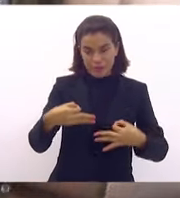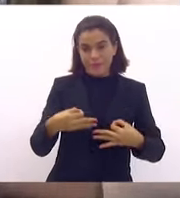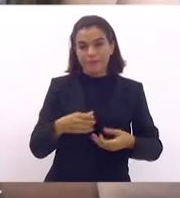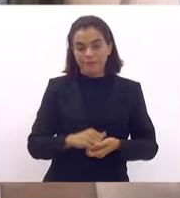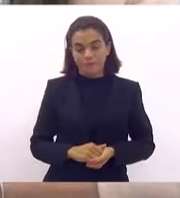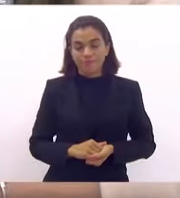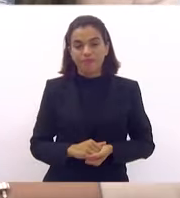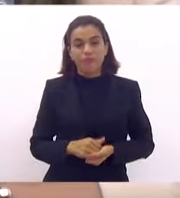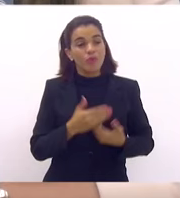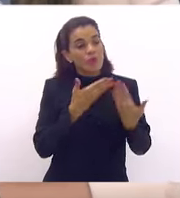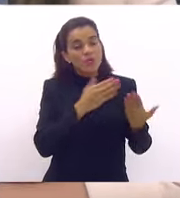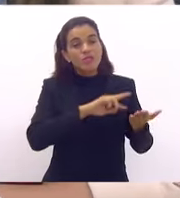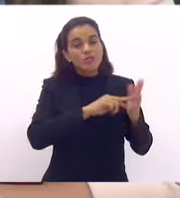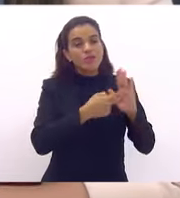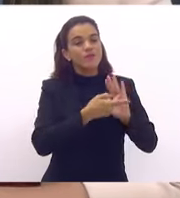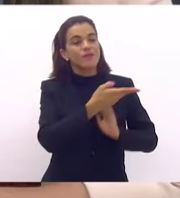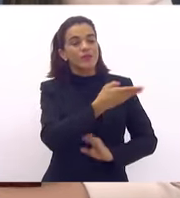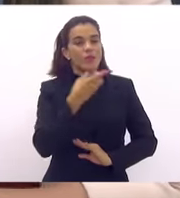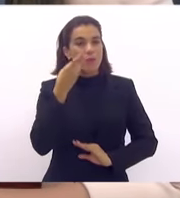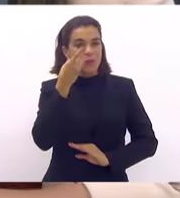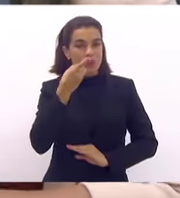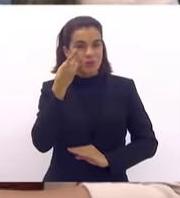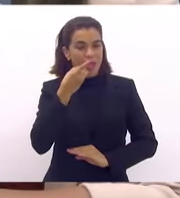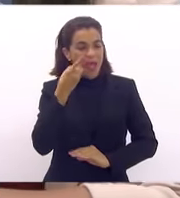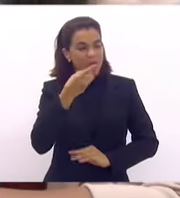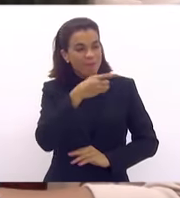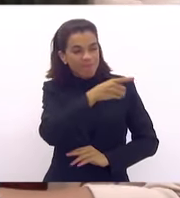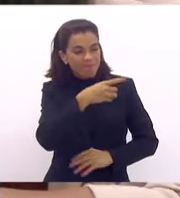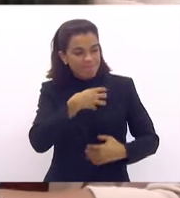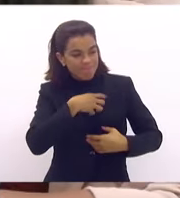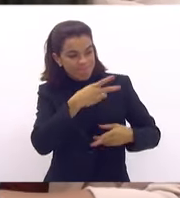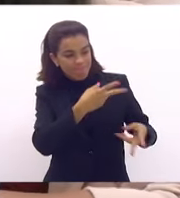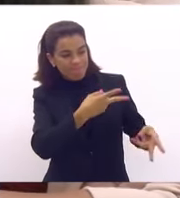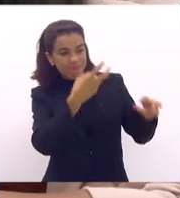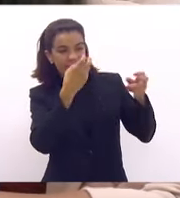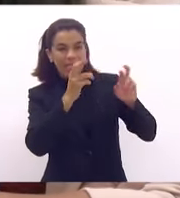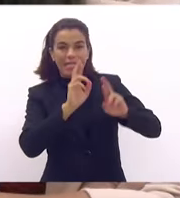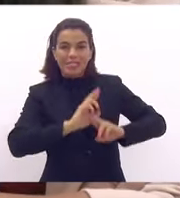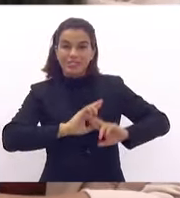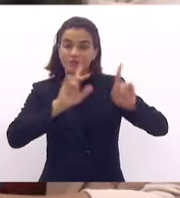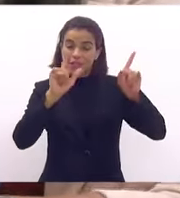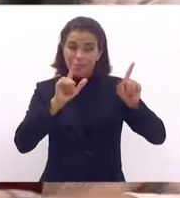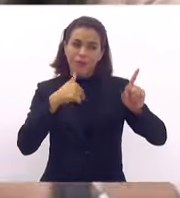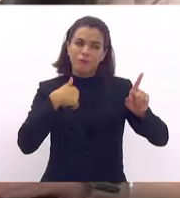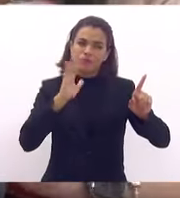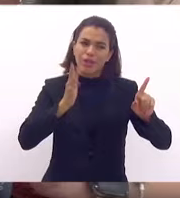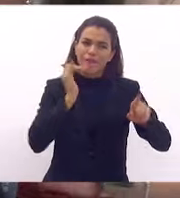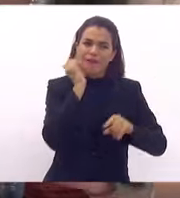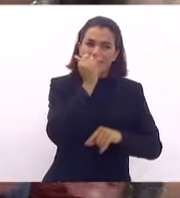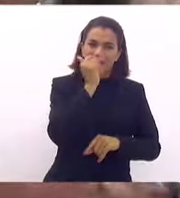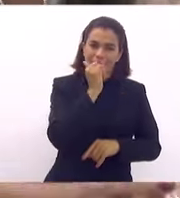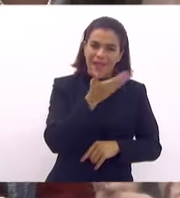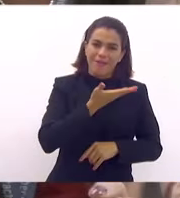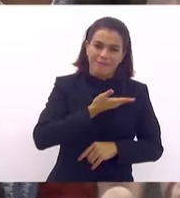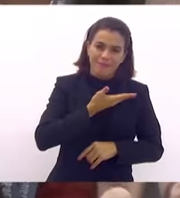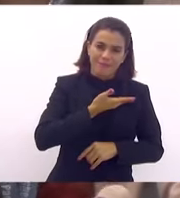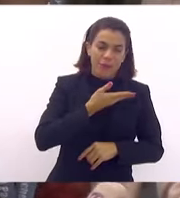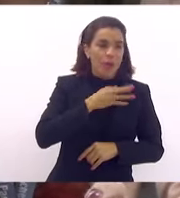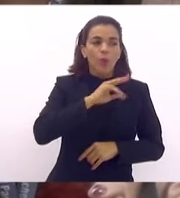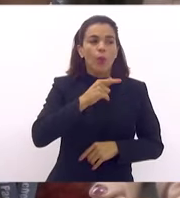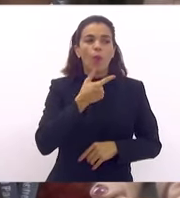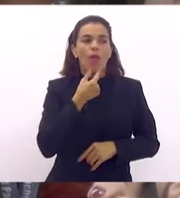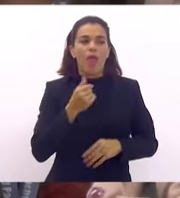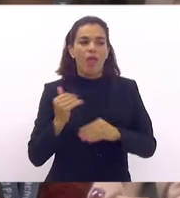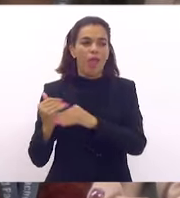Excelência ser um deputado diferenciado. Eu já disse isso muitas vezes para Vossa Excelência, como amigo. Você não é um cara